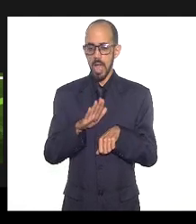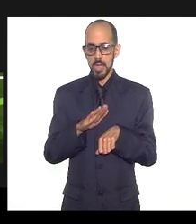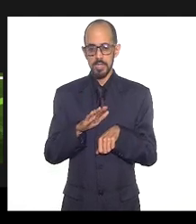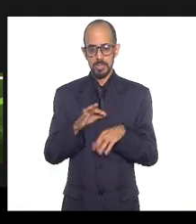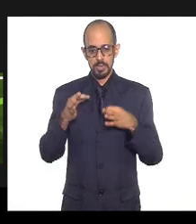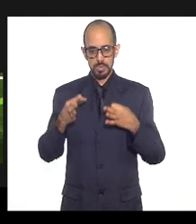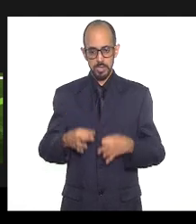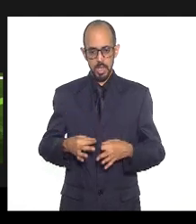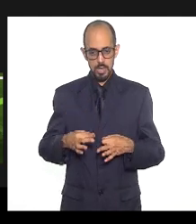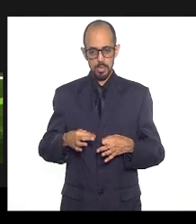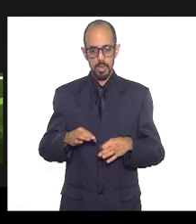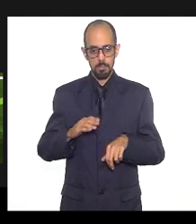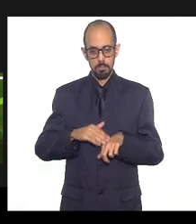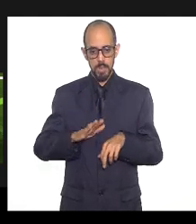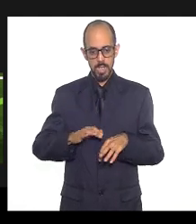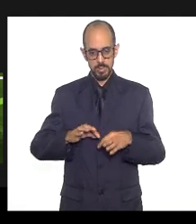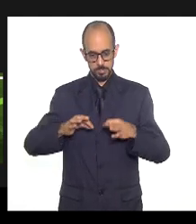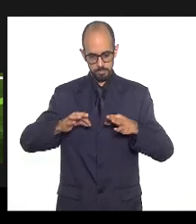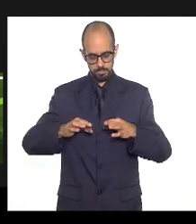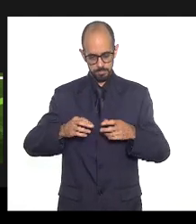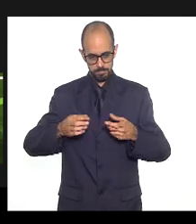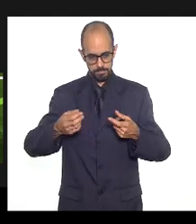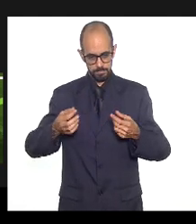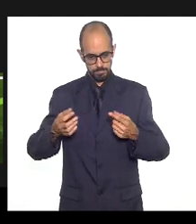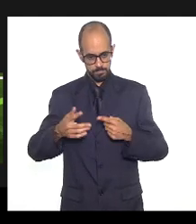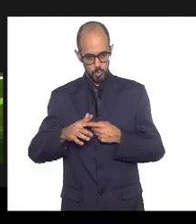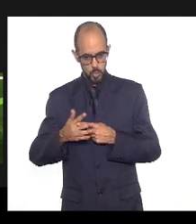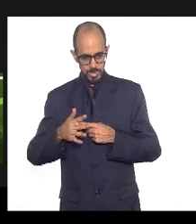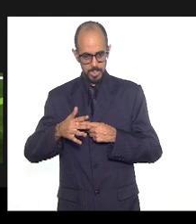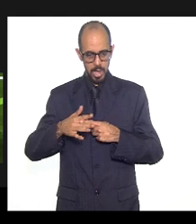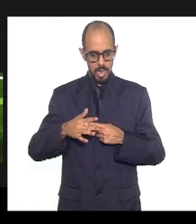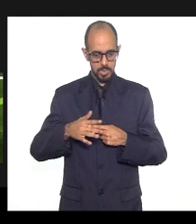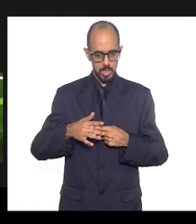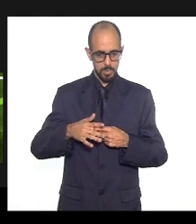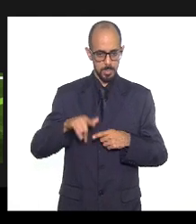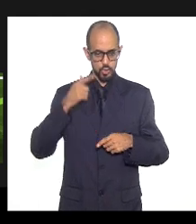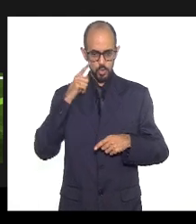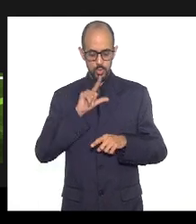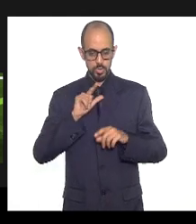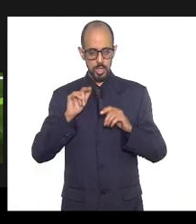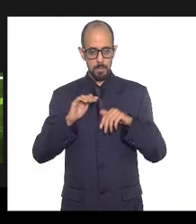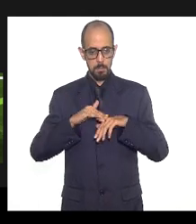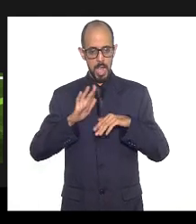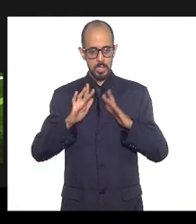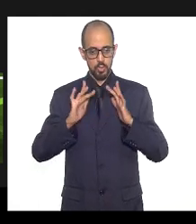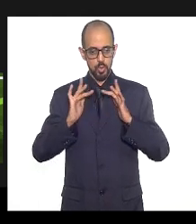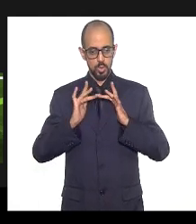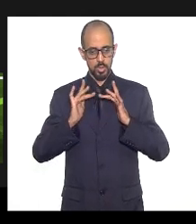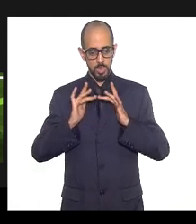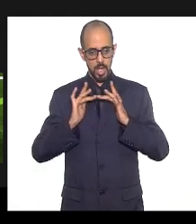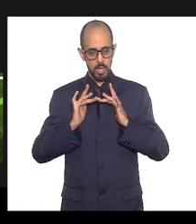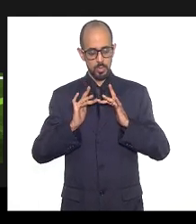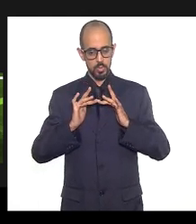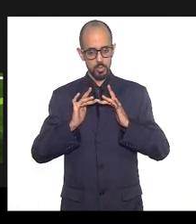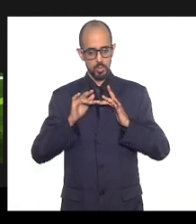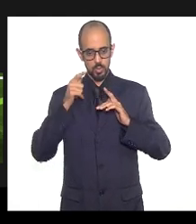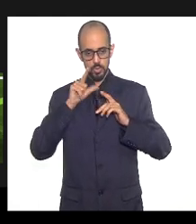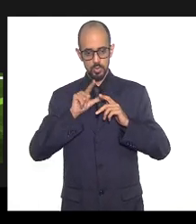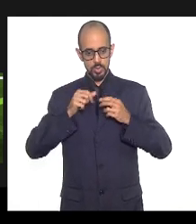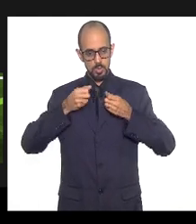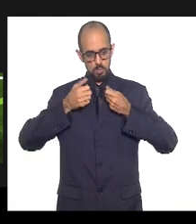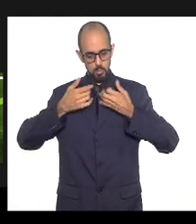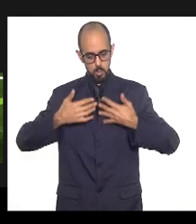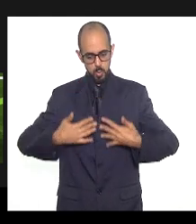assim, mais íntima nesse sentido de uma proximidade maior para que a gente possa detalhar